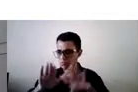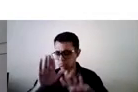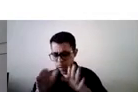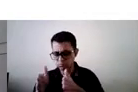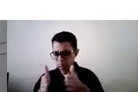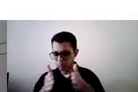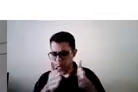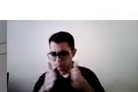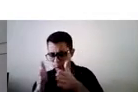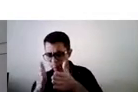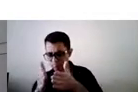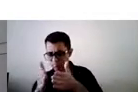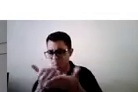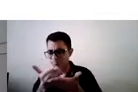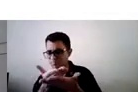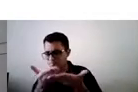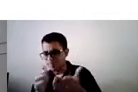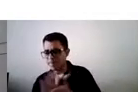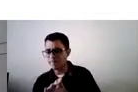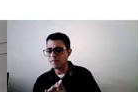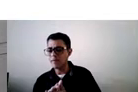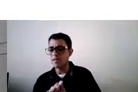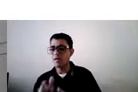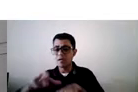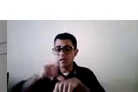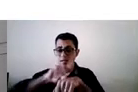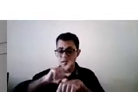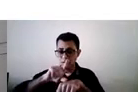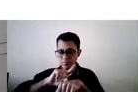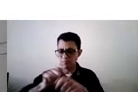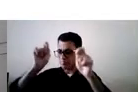de tensão, para